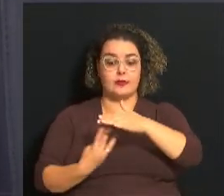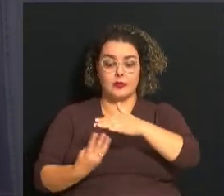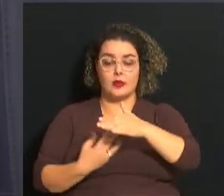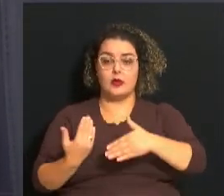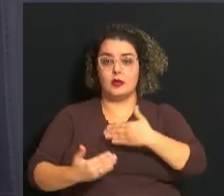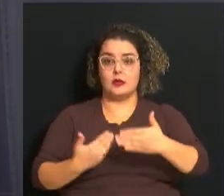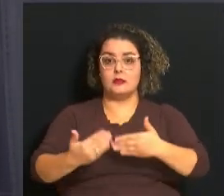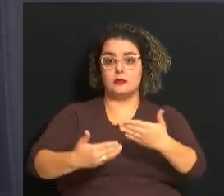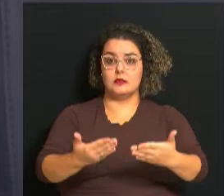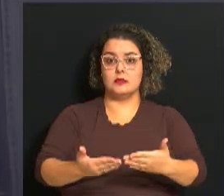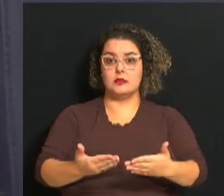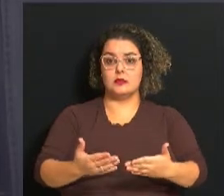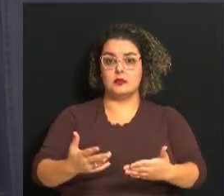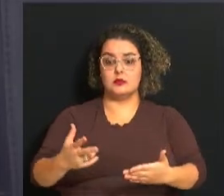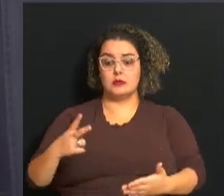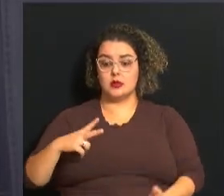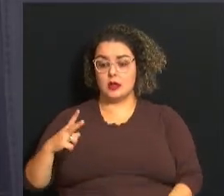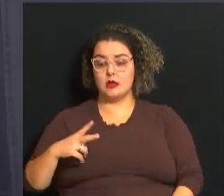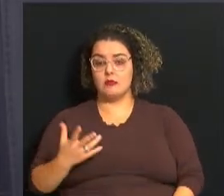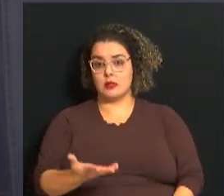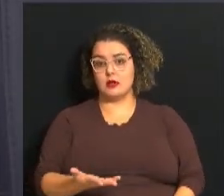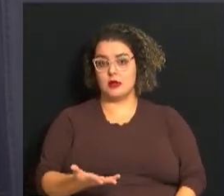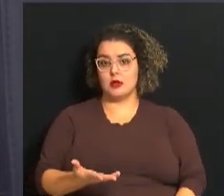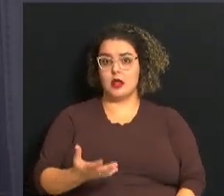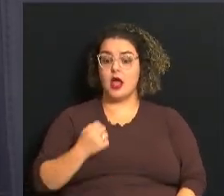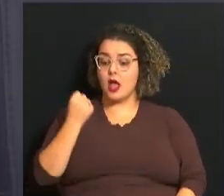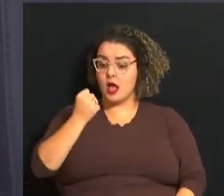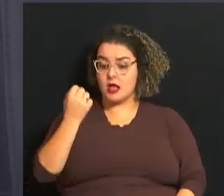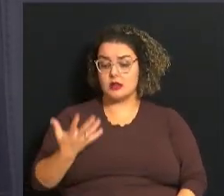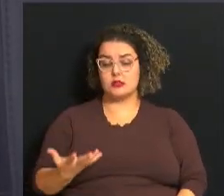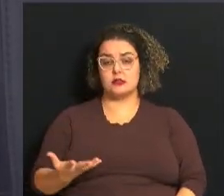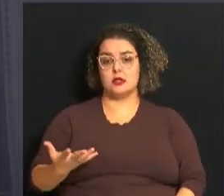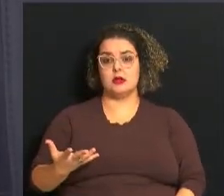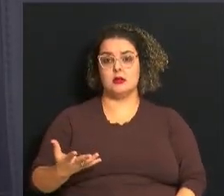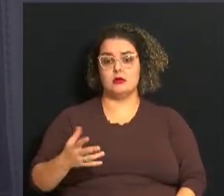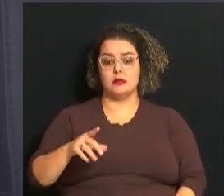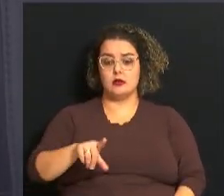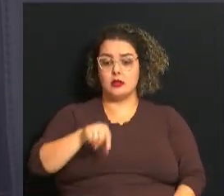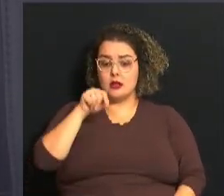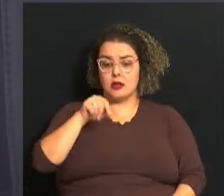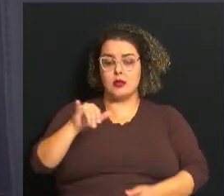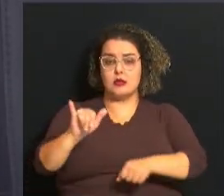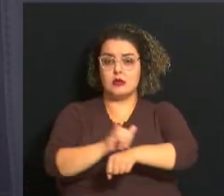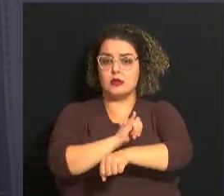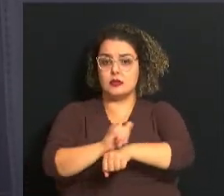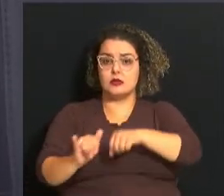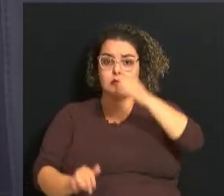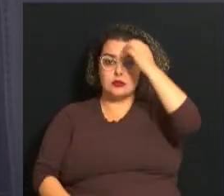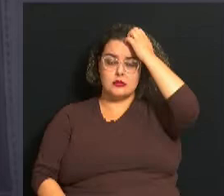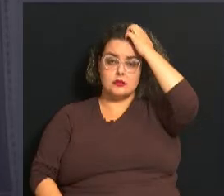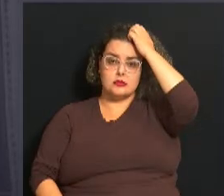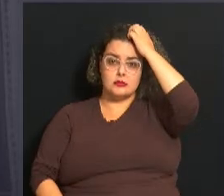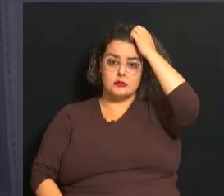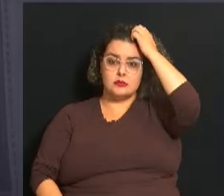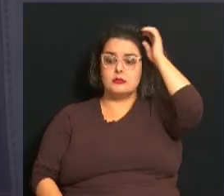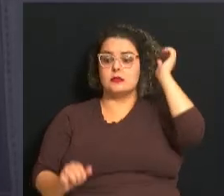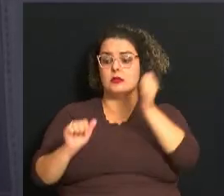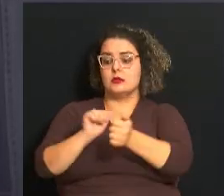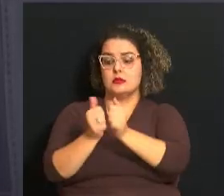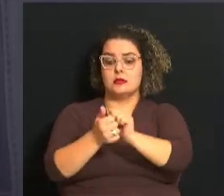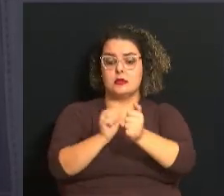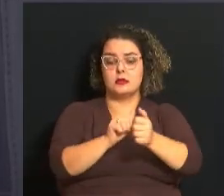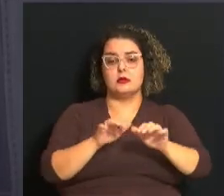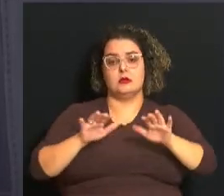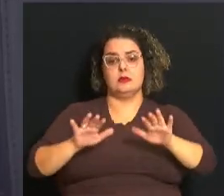terceirização e privatização muito sério porque ele encontra o mecanismo está certo adequados para cada local desde que